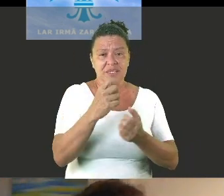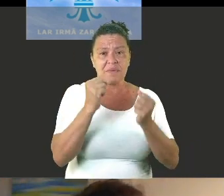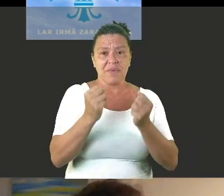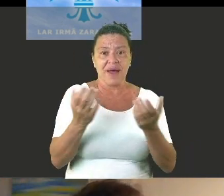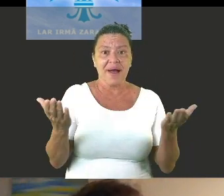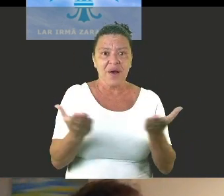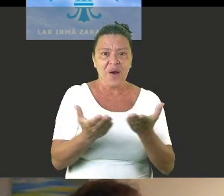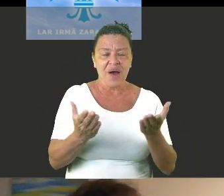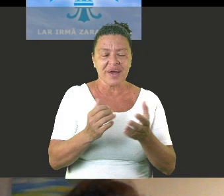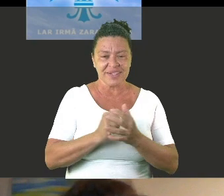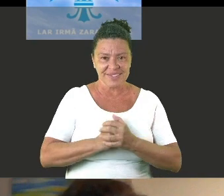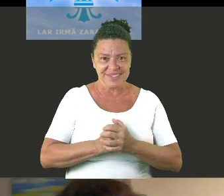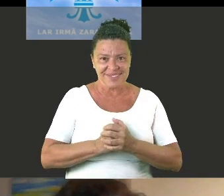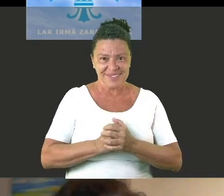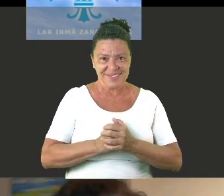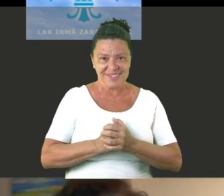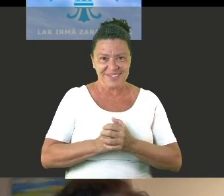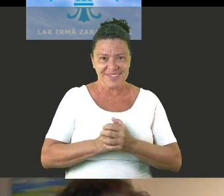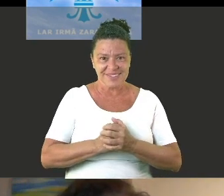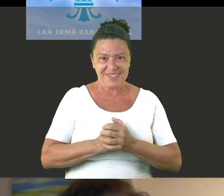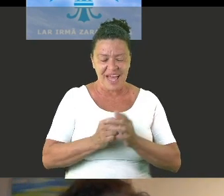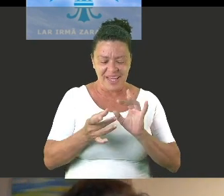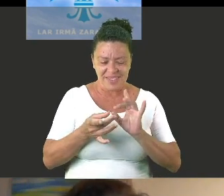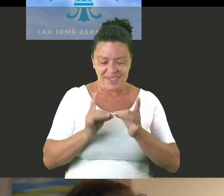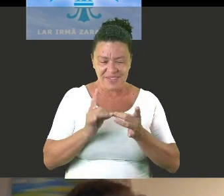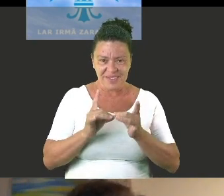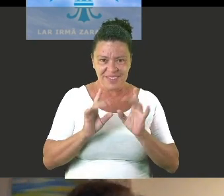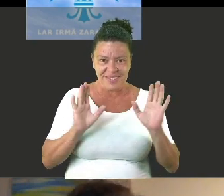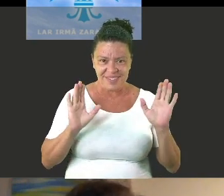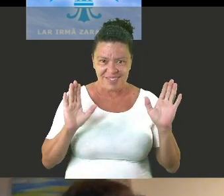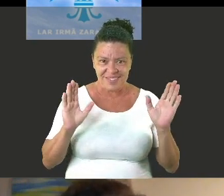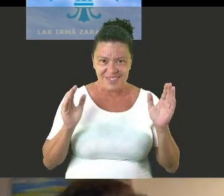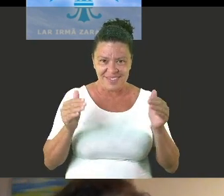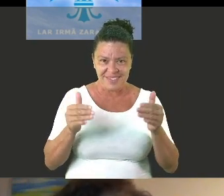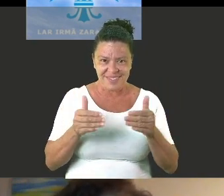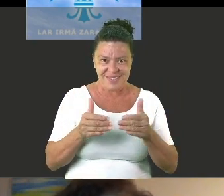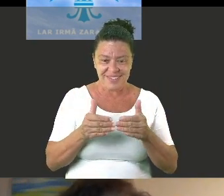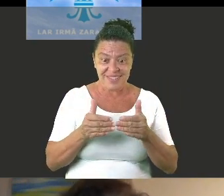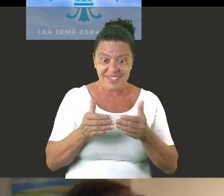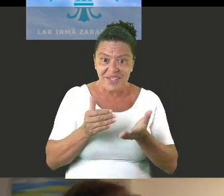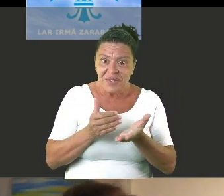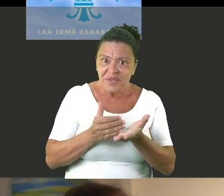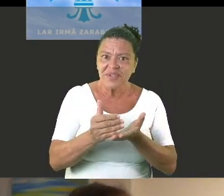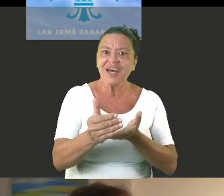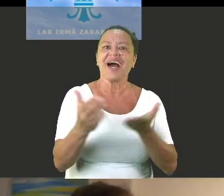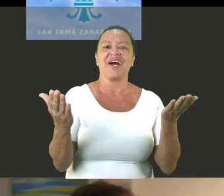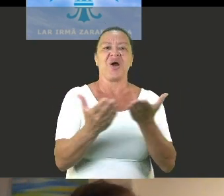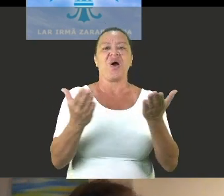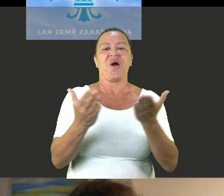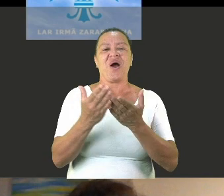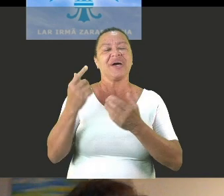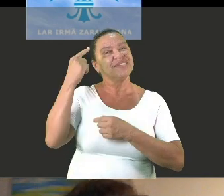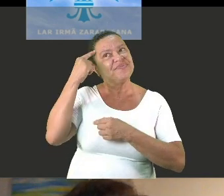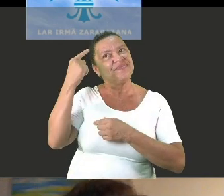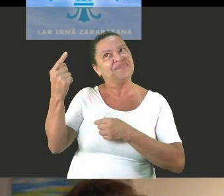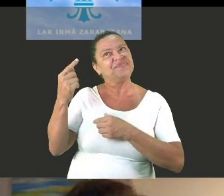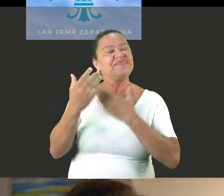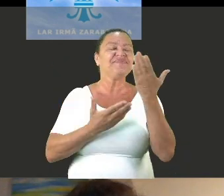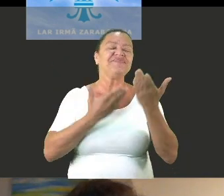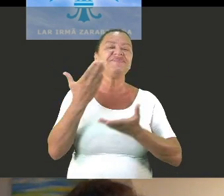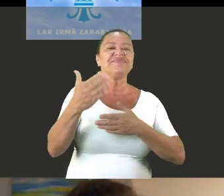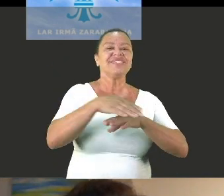então encerrar essa prece inicial e começar a nossa reflexão da noite de